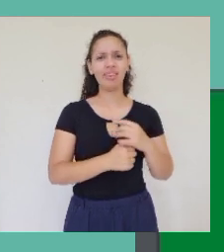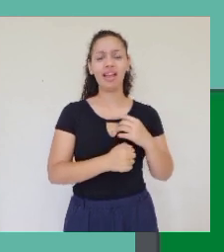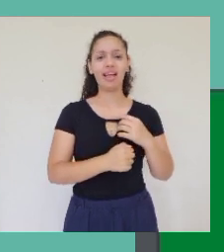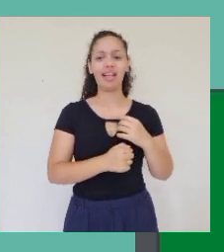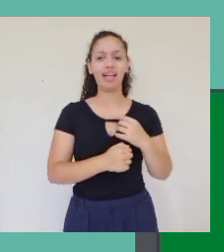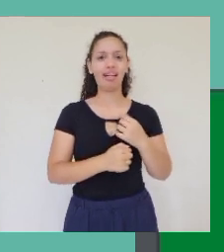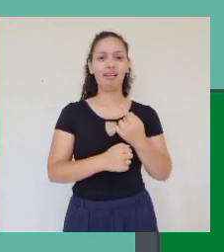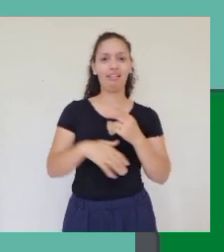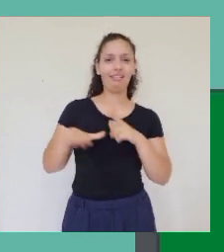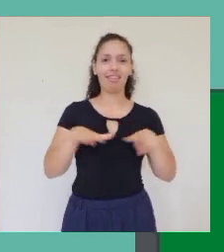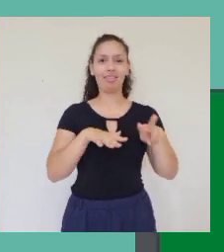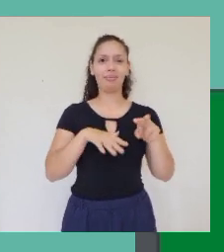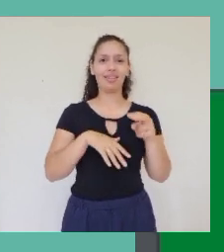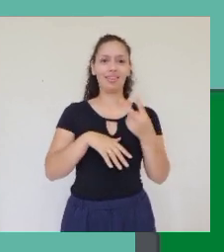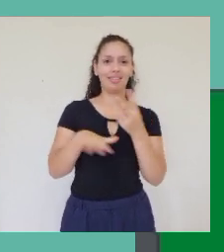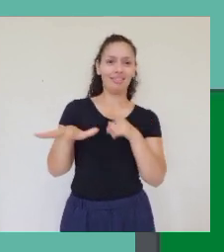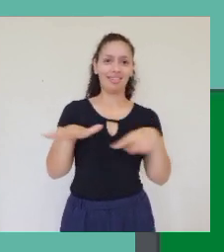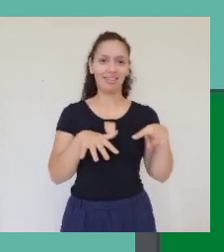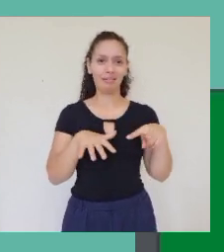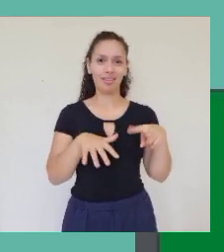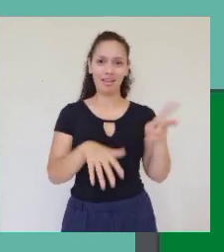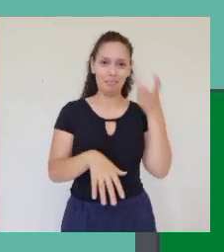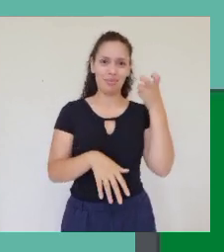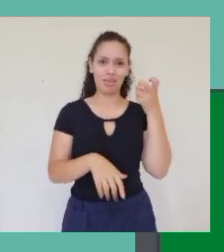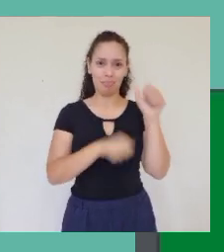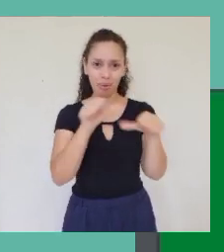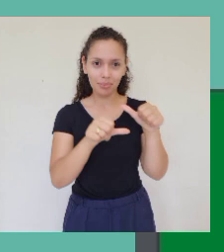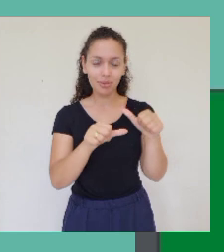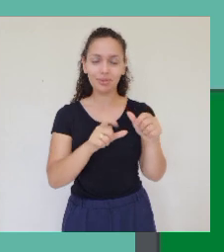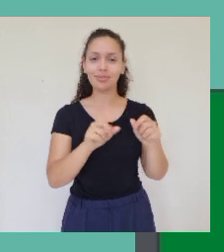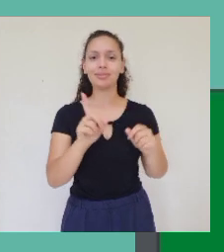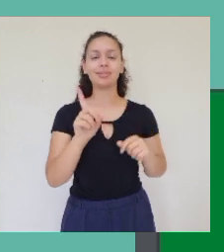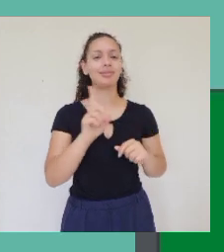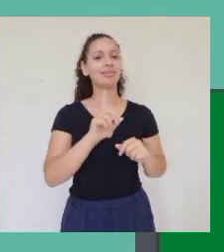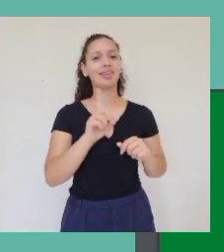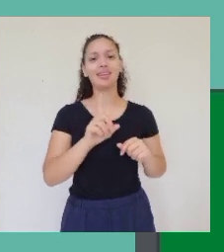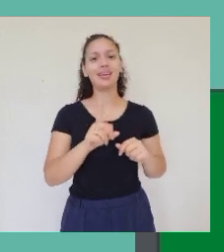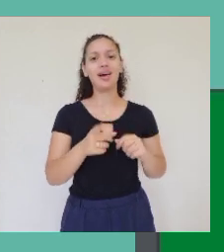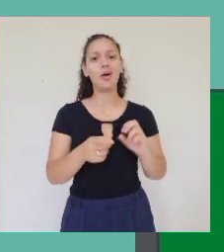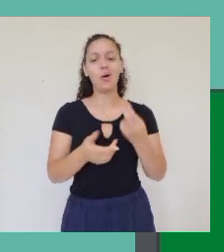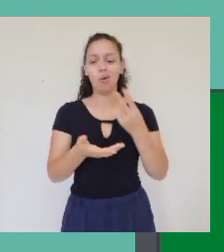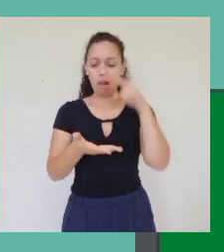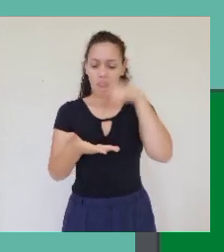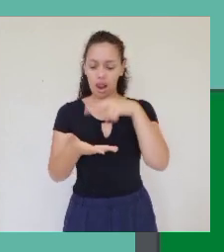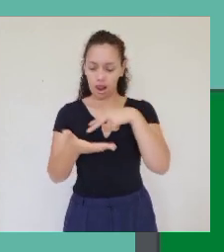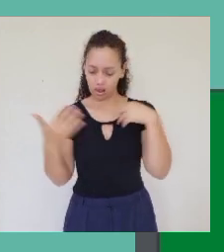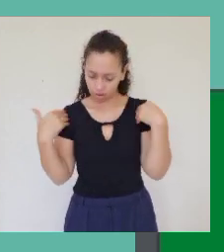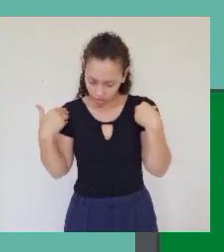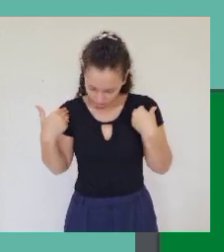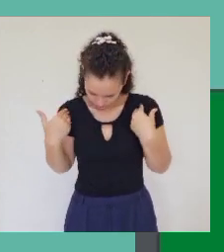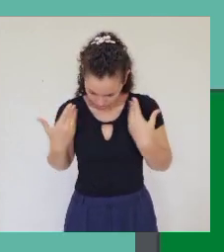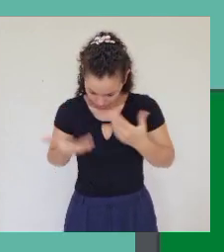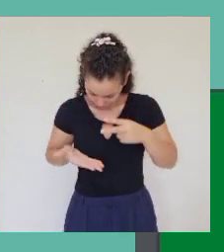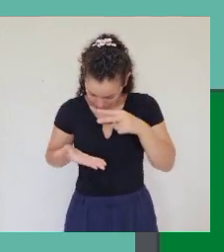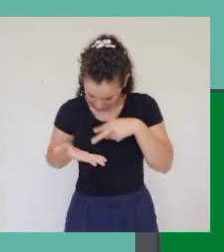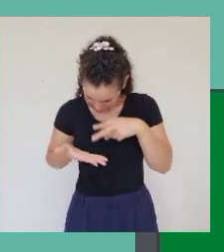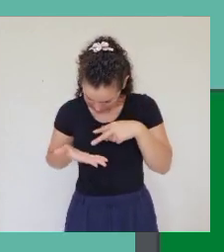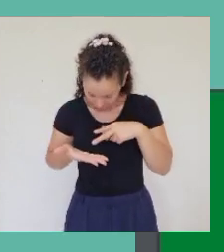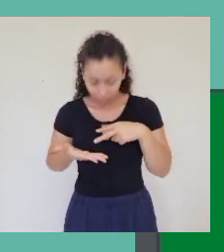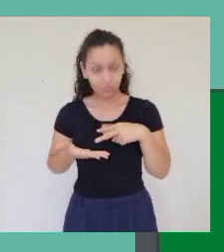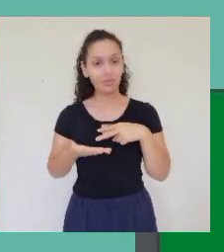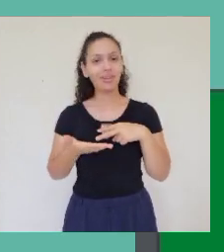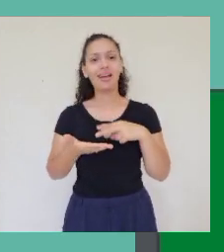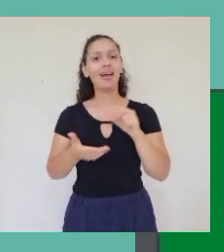1 semana, 2 semanas de uso de celular assim, ou fazendo uma leitura assim. A gente percebe com 1,